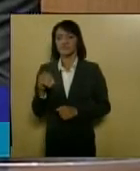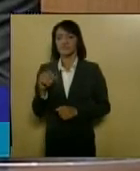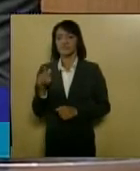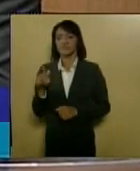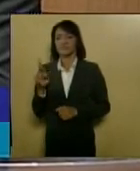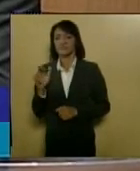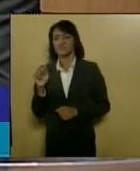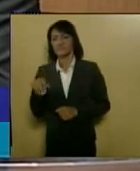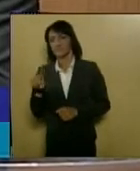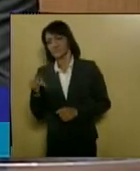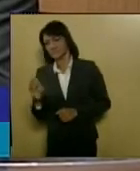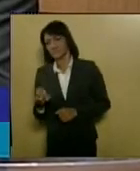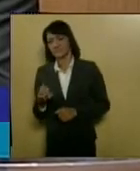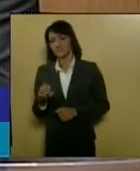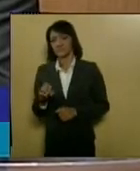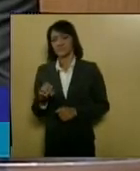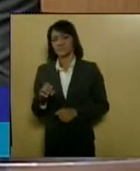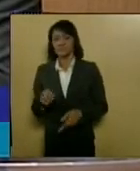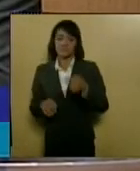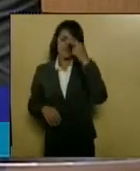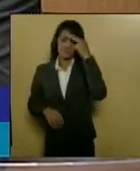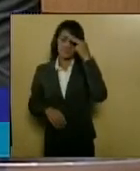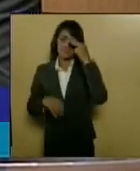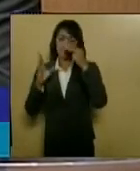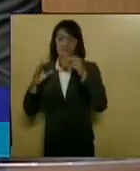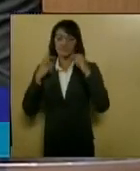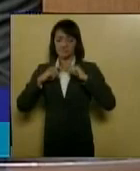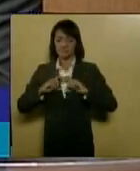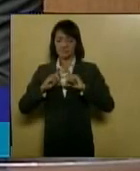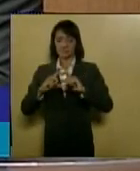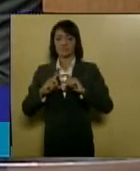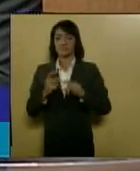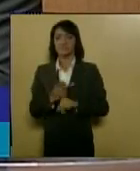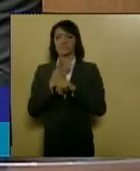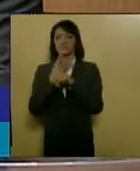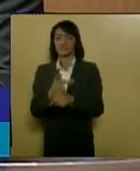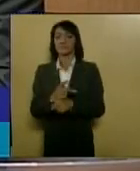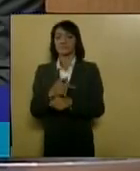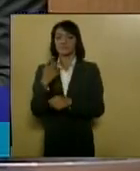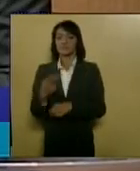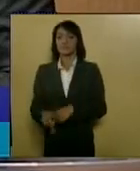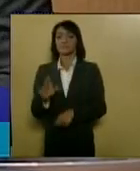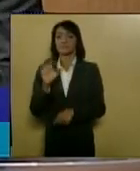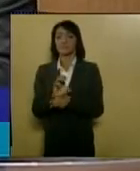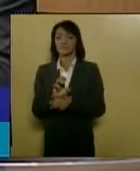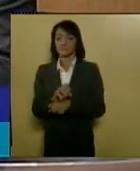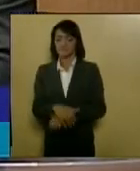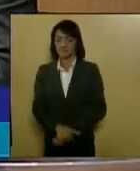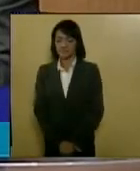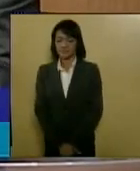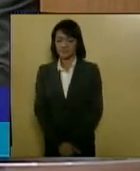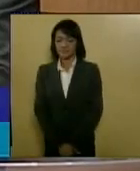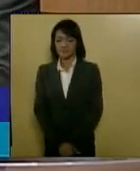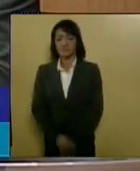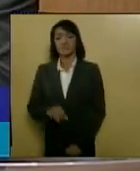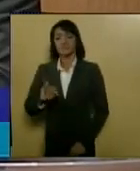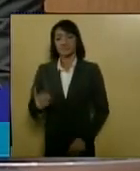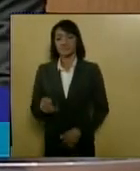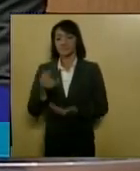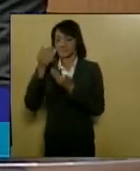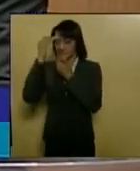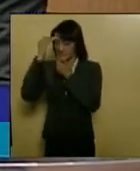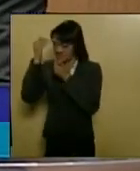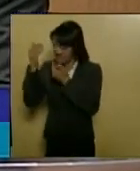carregando em sua parte mais alta a Ordem do Mérito Parlamentar do nosso Estado. Aproveito para